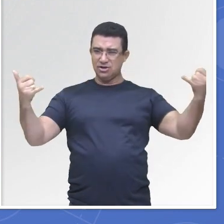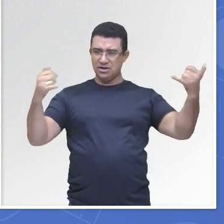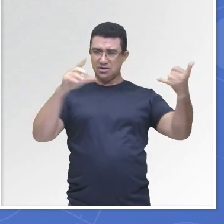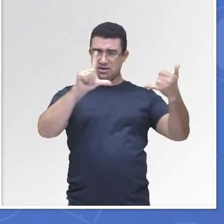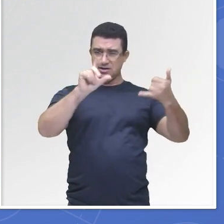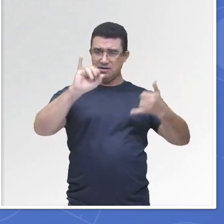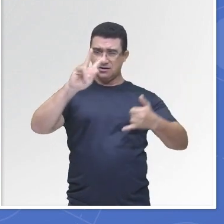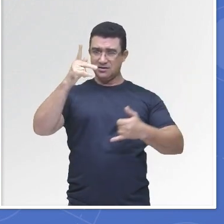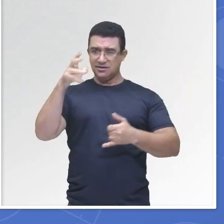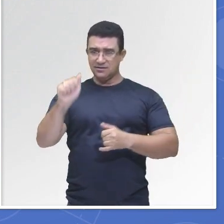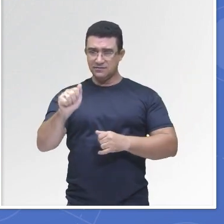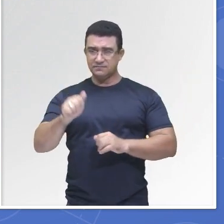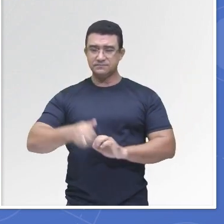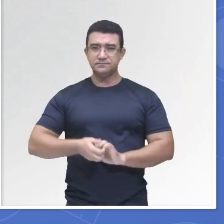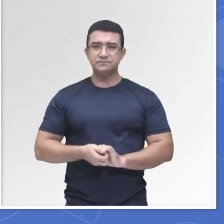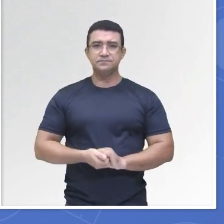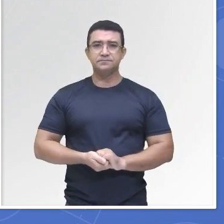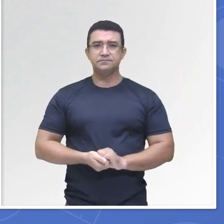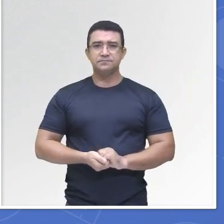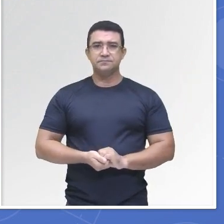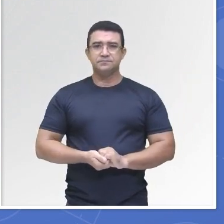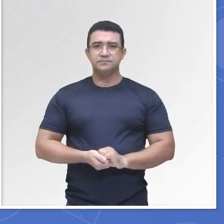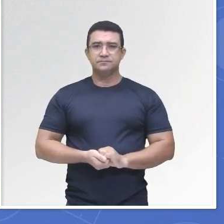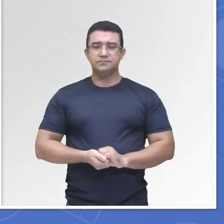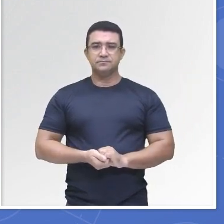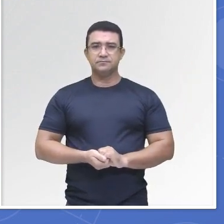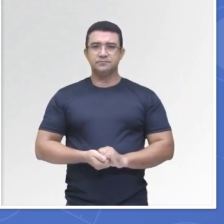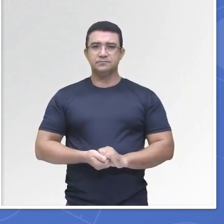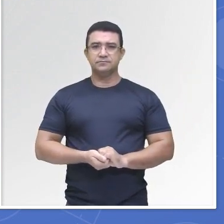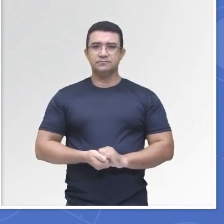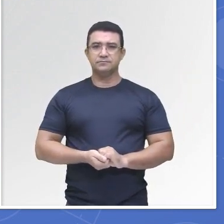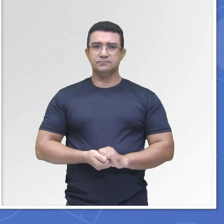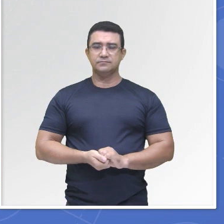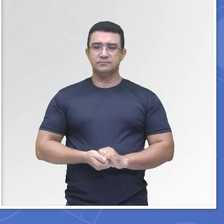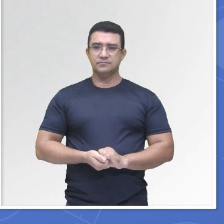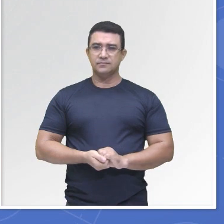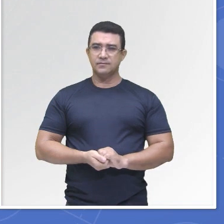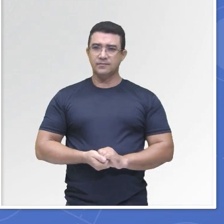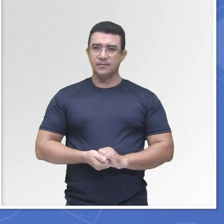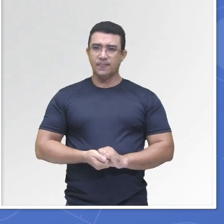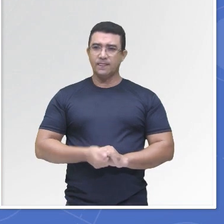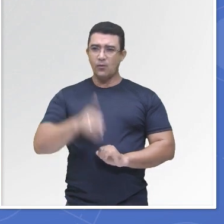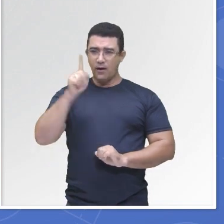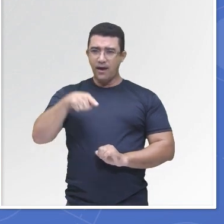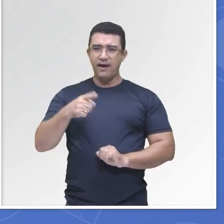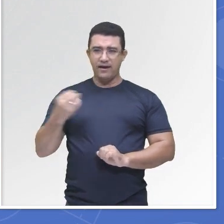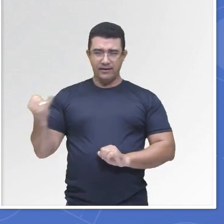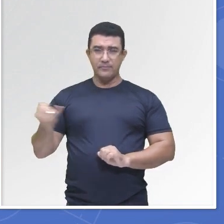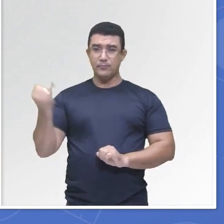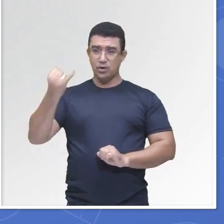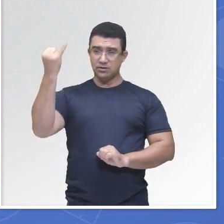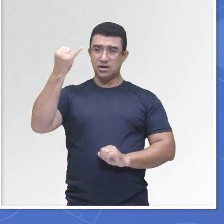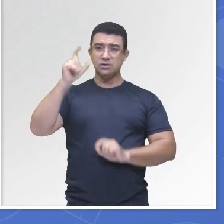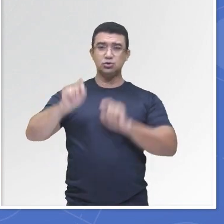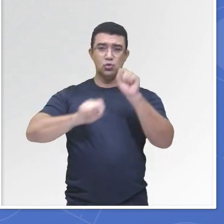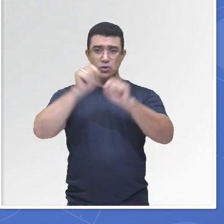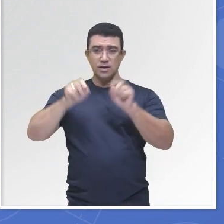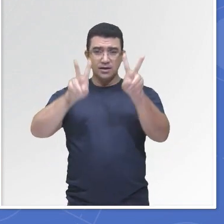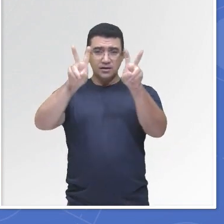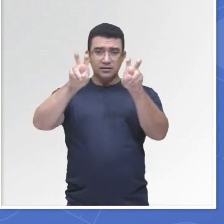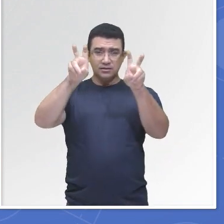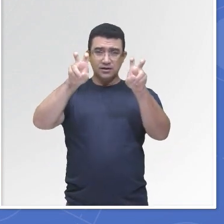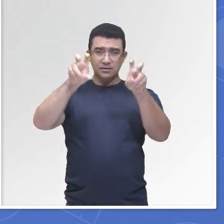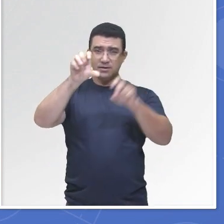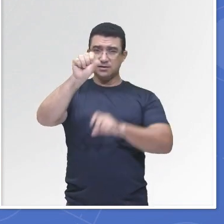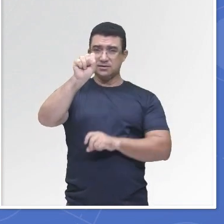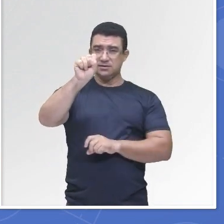aí aprendendo. Para isso vai ser muito importante o que a gente chama de sertanismo,